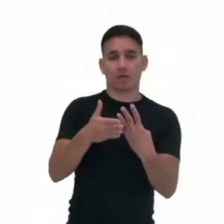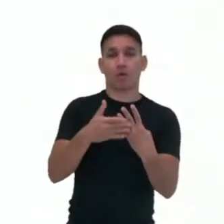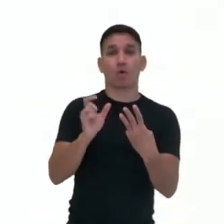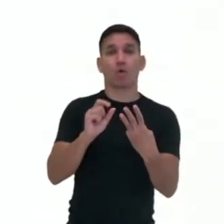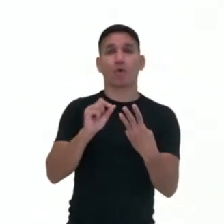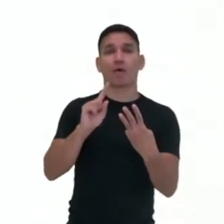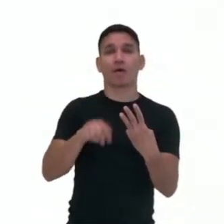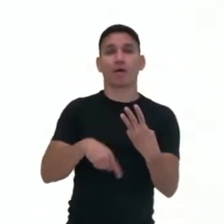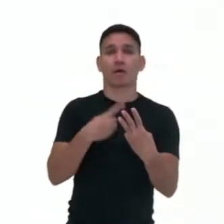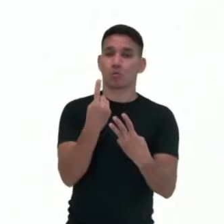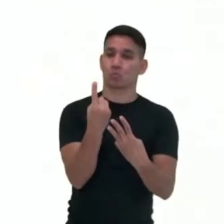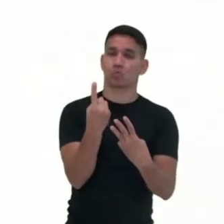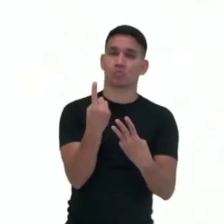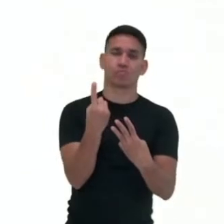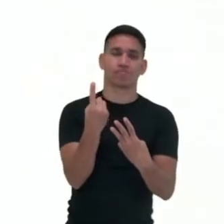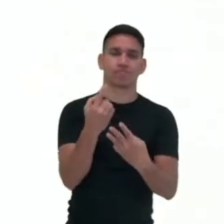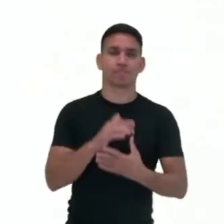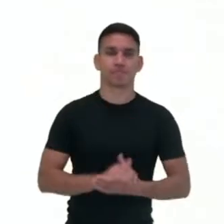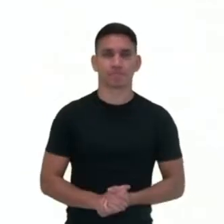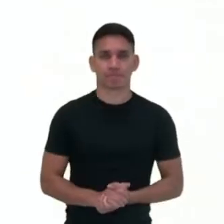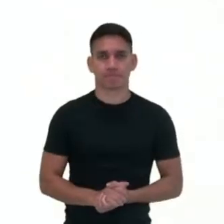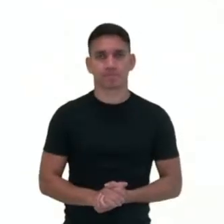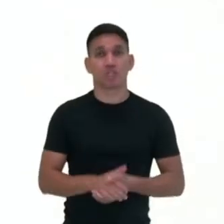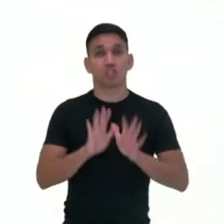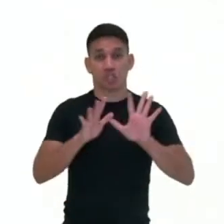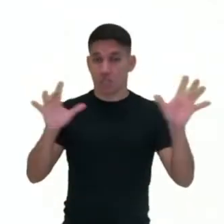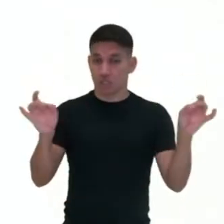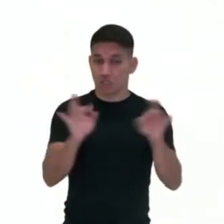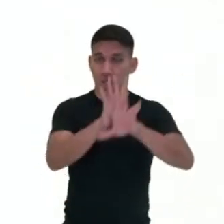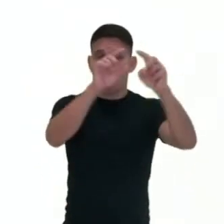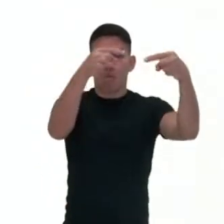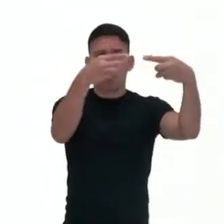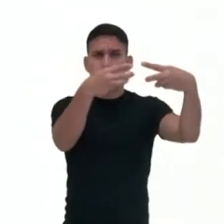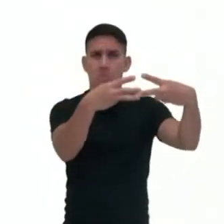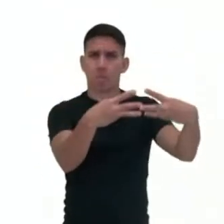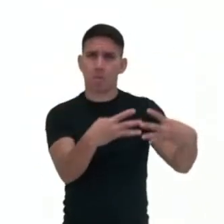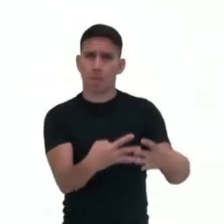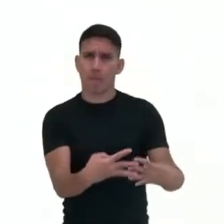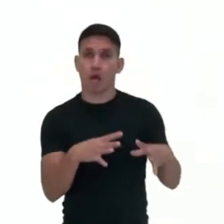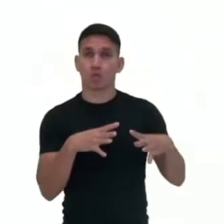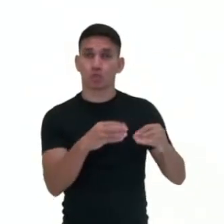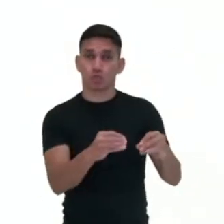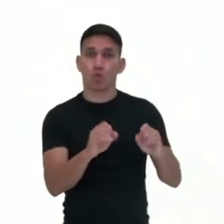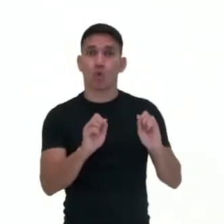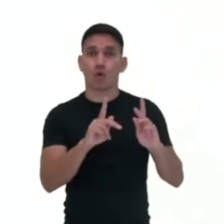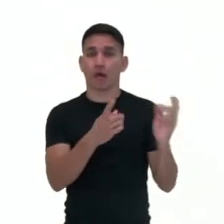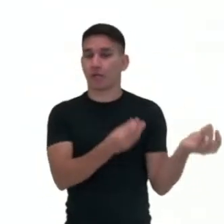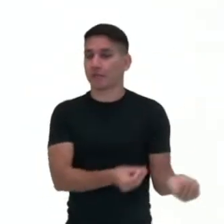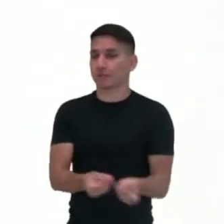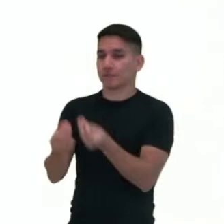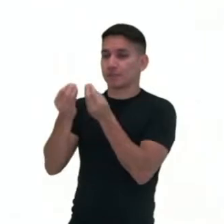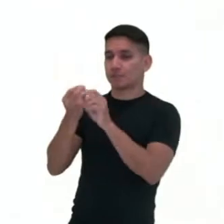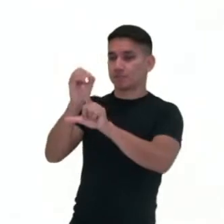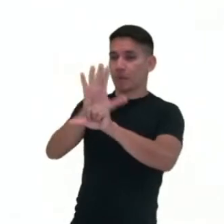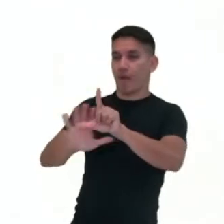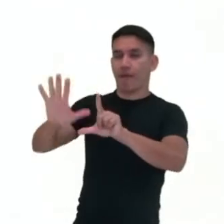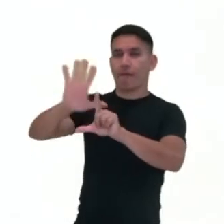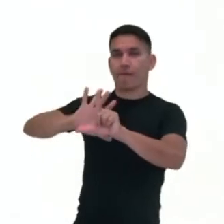ao expoente 1. Feito isso, completada a nossa tabela, colocamos os valores aqui no